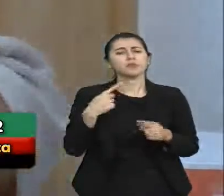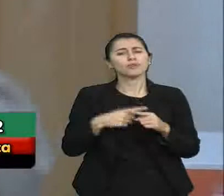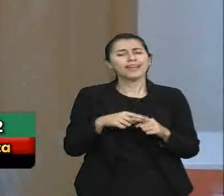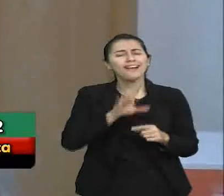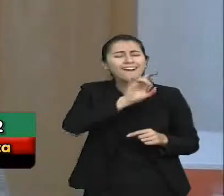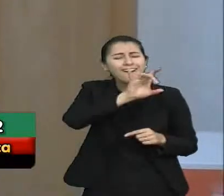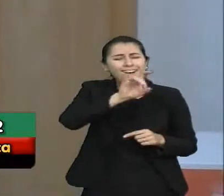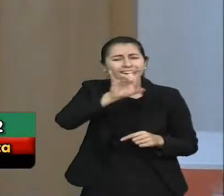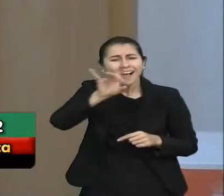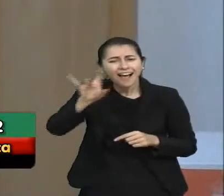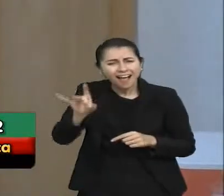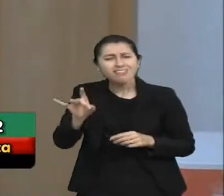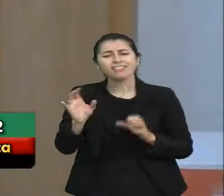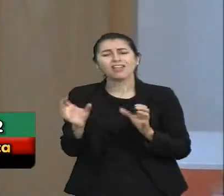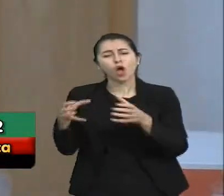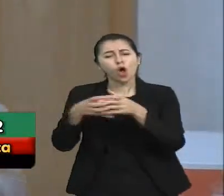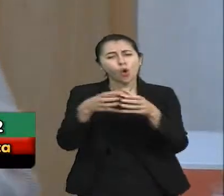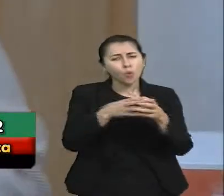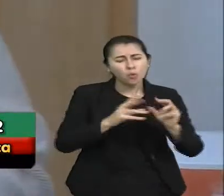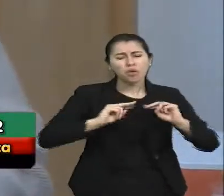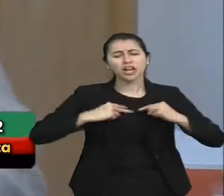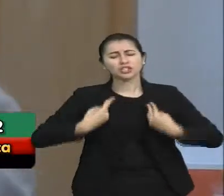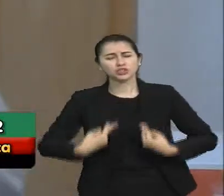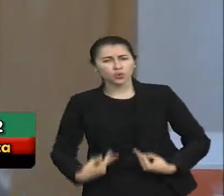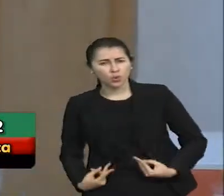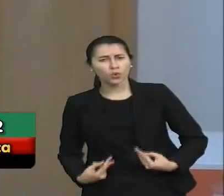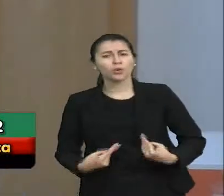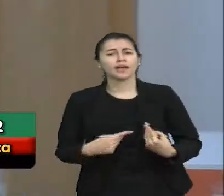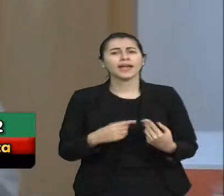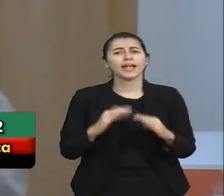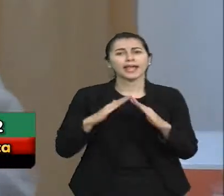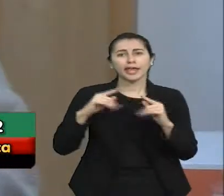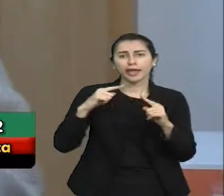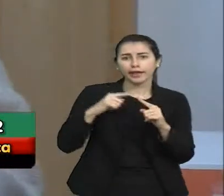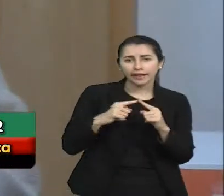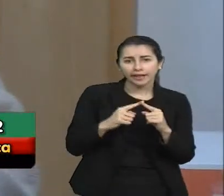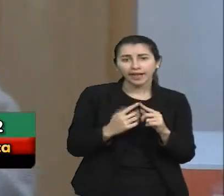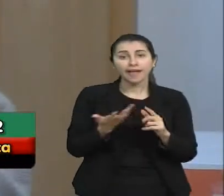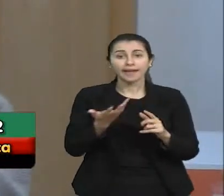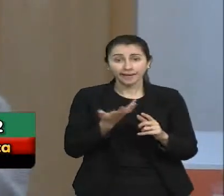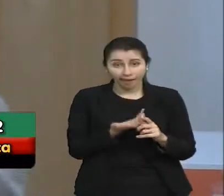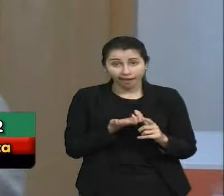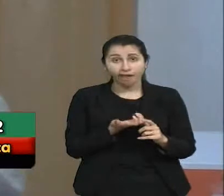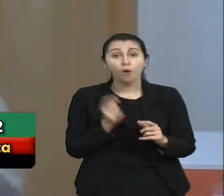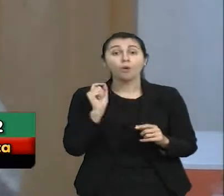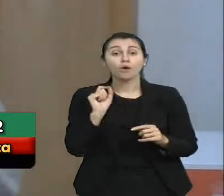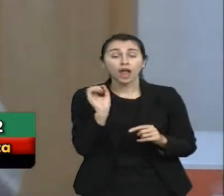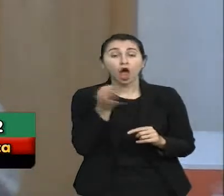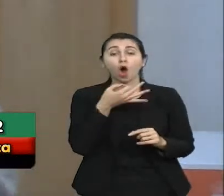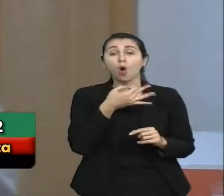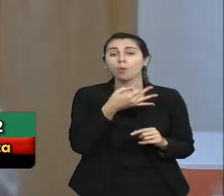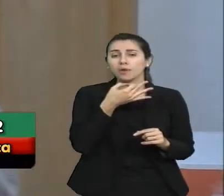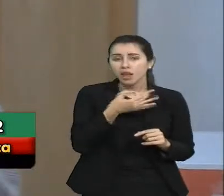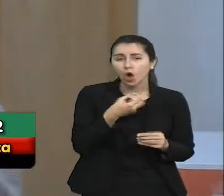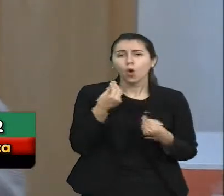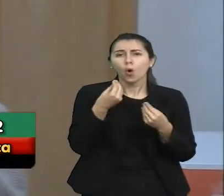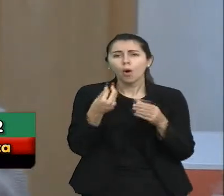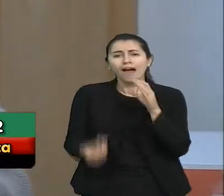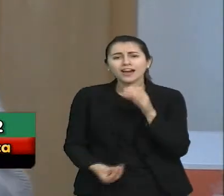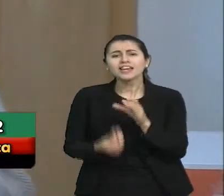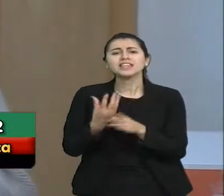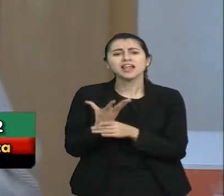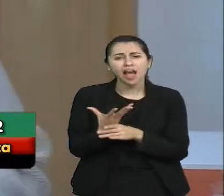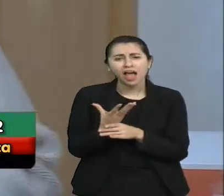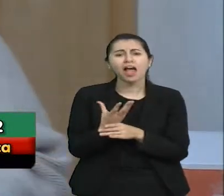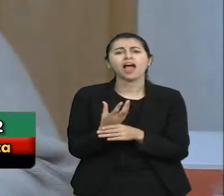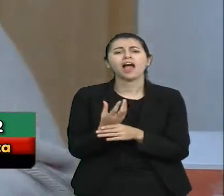cada movimento, associação que quiser, igreja, dar a sua opinião de como deve ser construído esse fórum, que nos